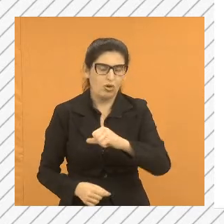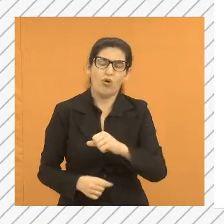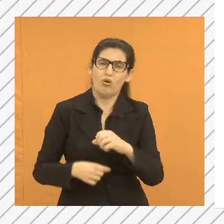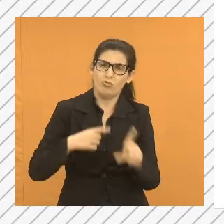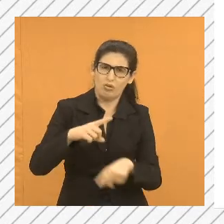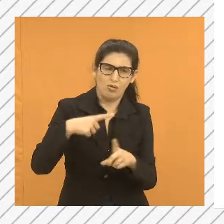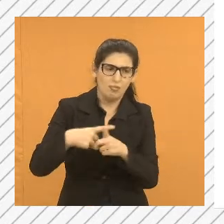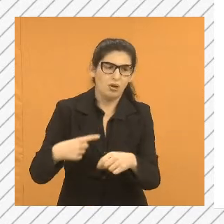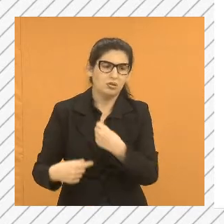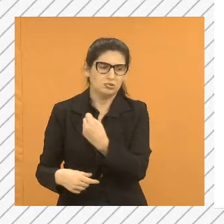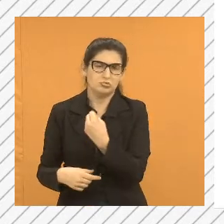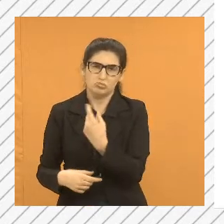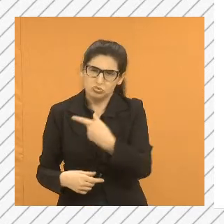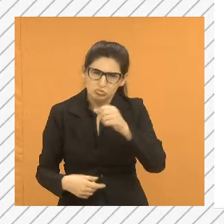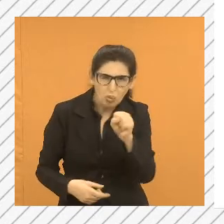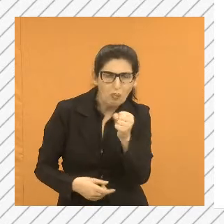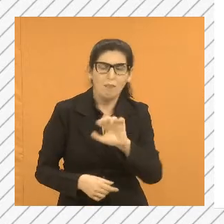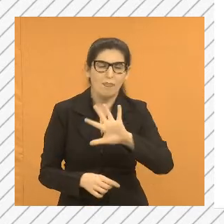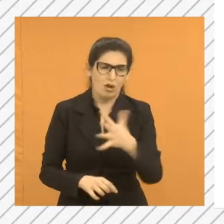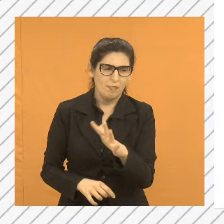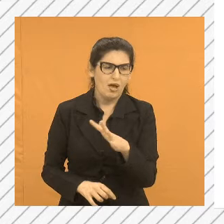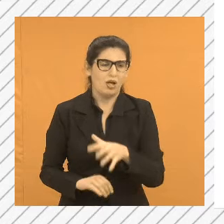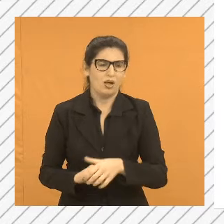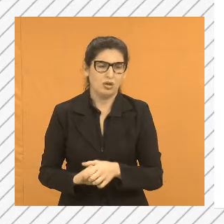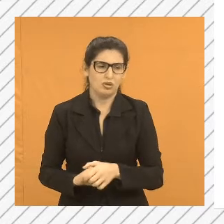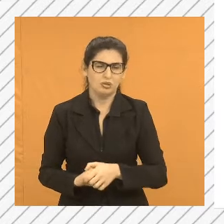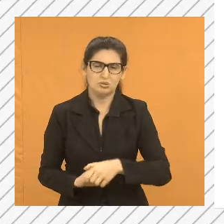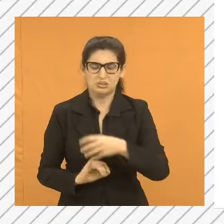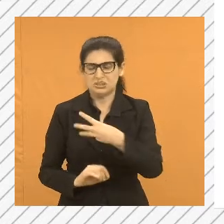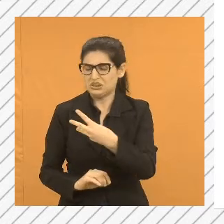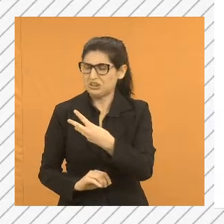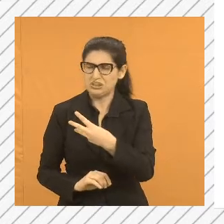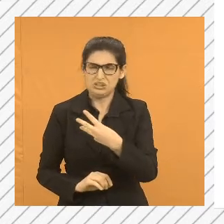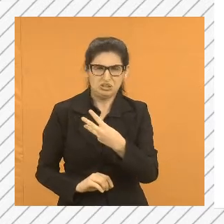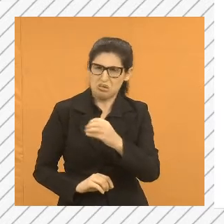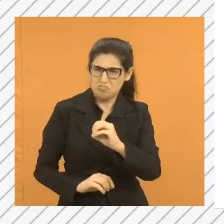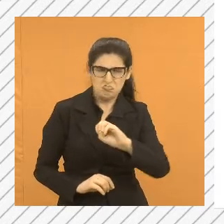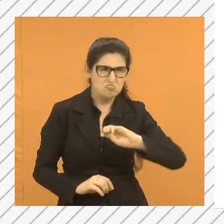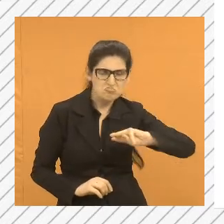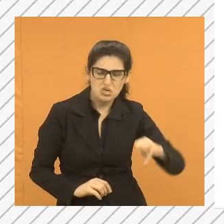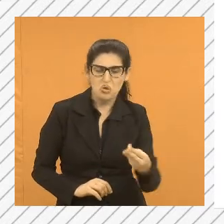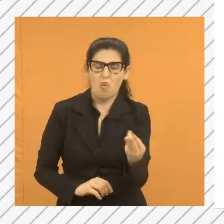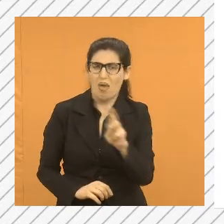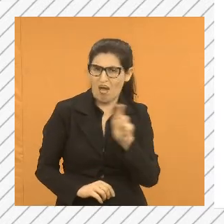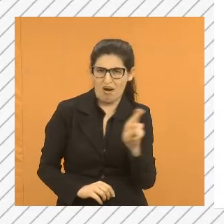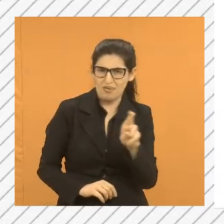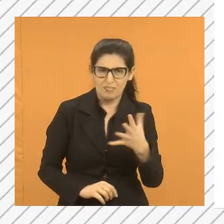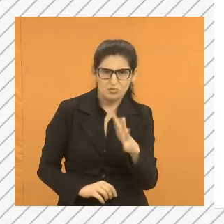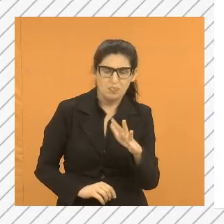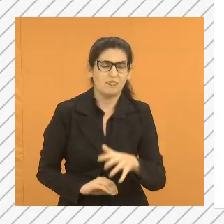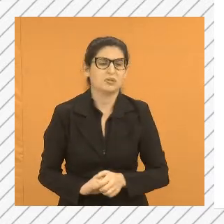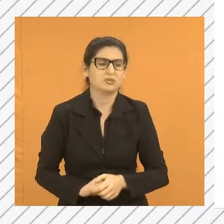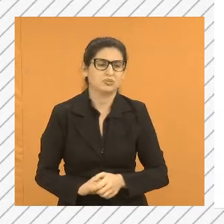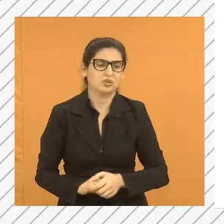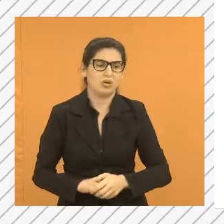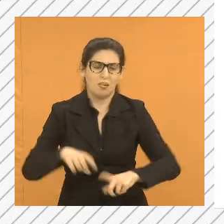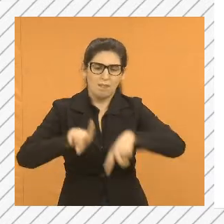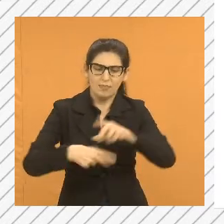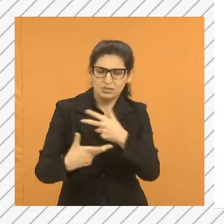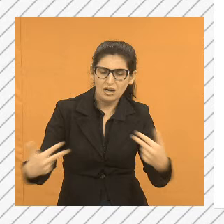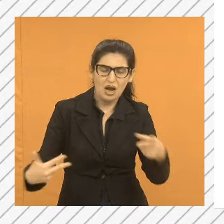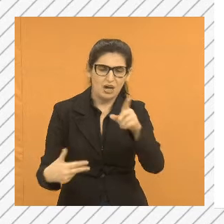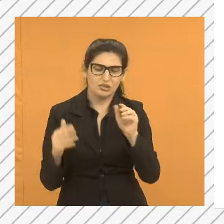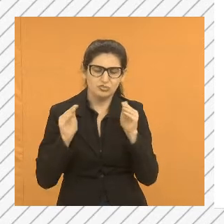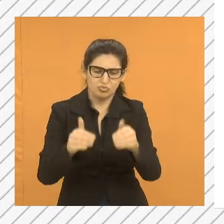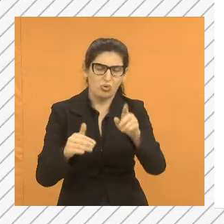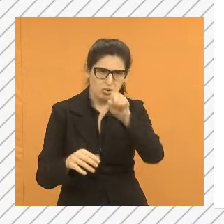18, 30 e poucos milhões de reais. E material de consumo, despesas